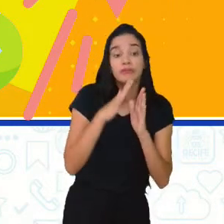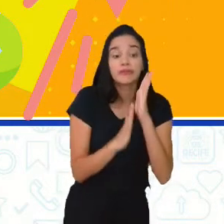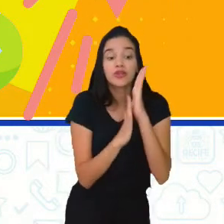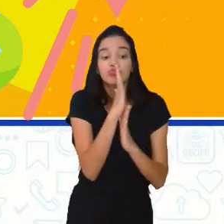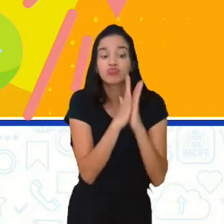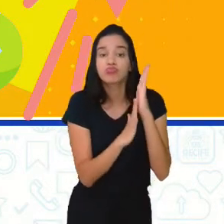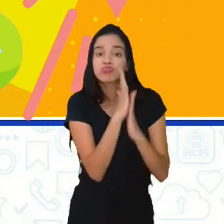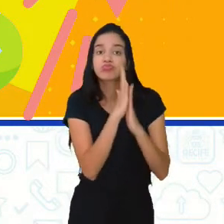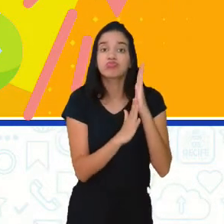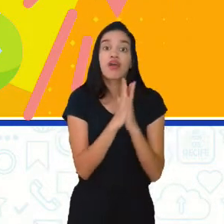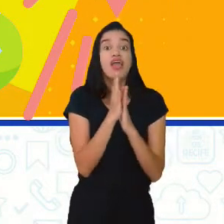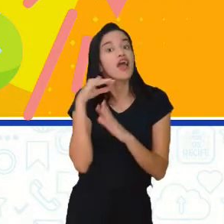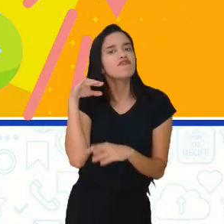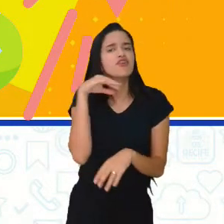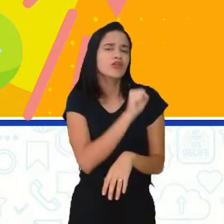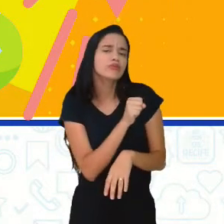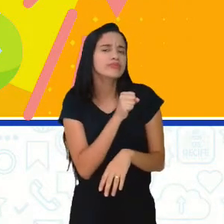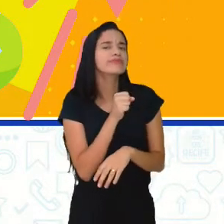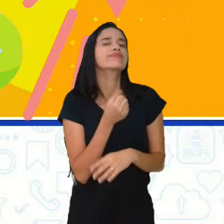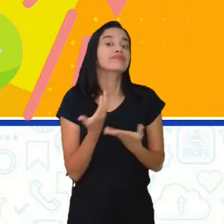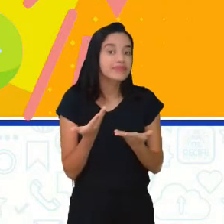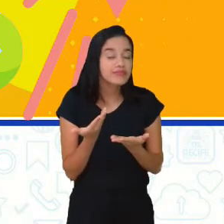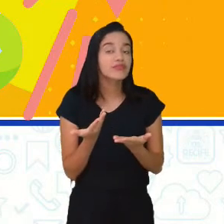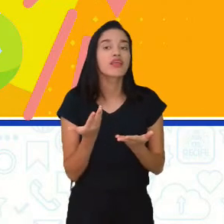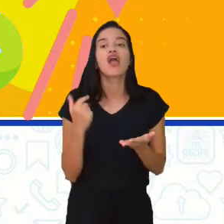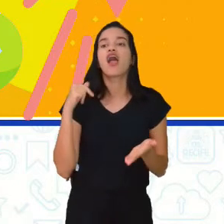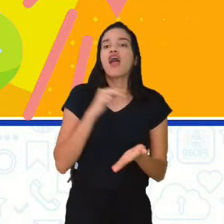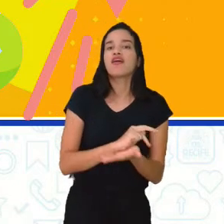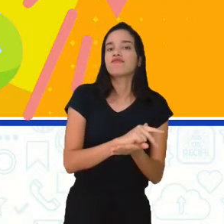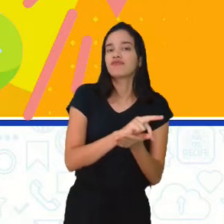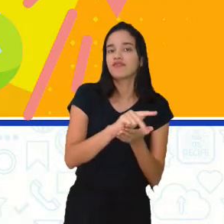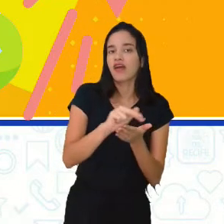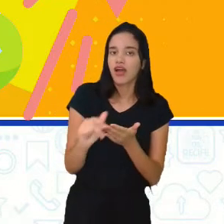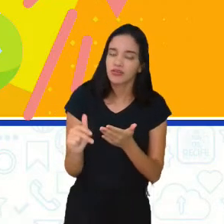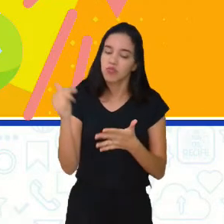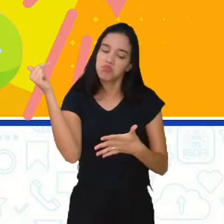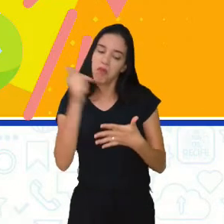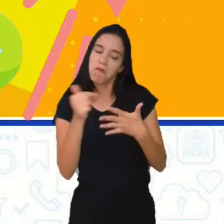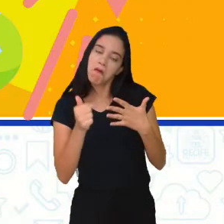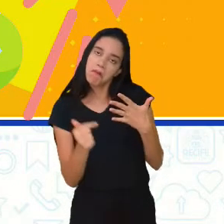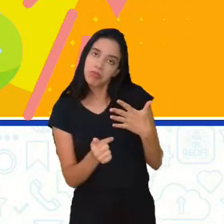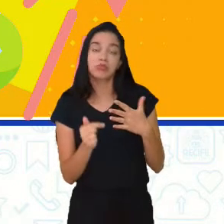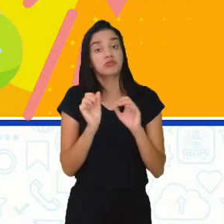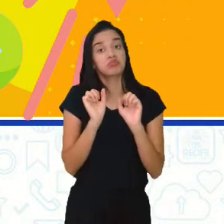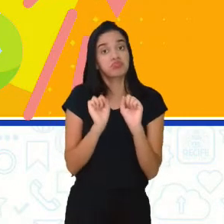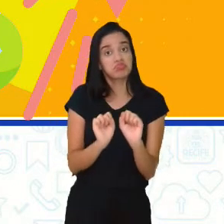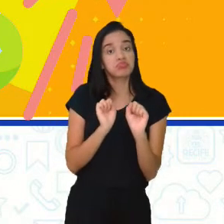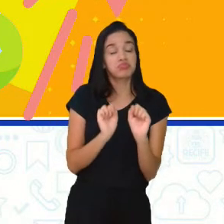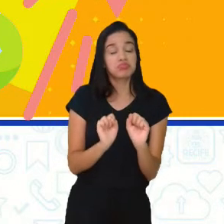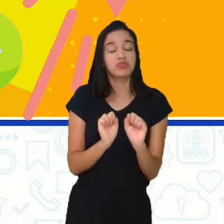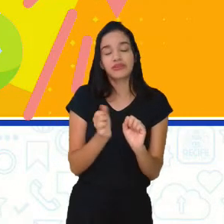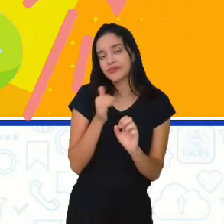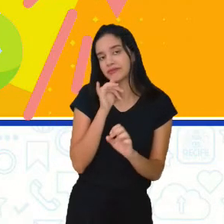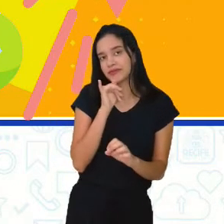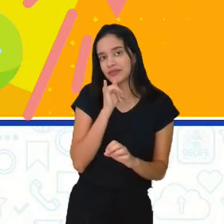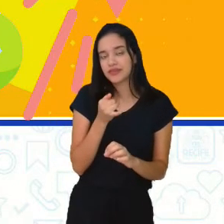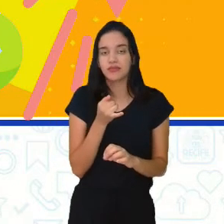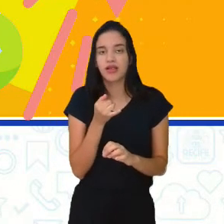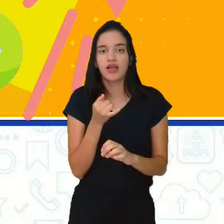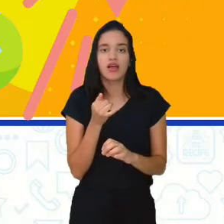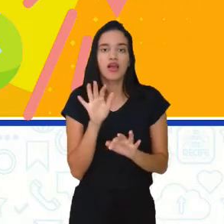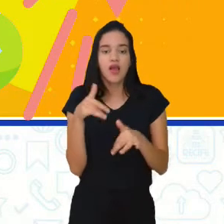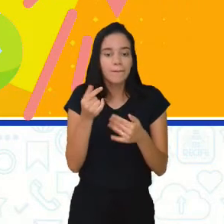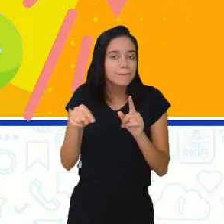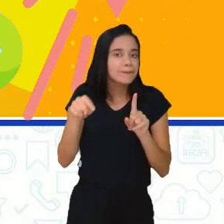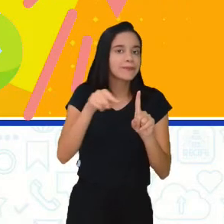está fazendo? E a velocidade? Então, são vários fatores que você pode não ser bem, vamos dizer assim, não vai ser